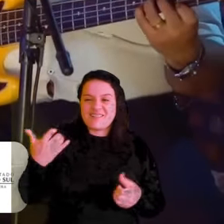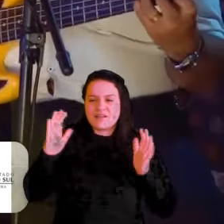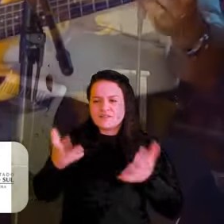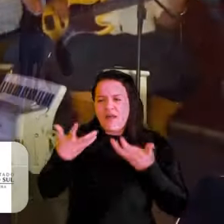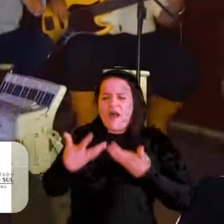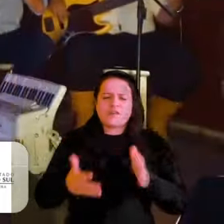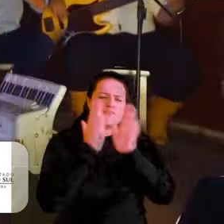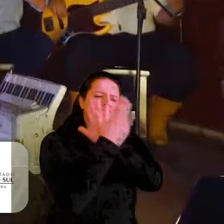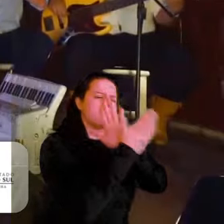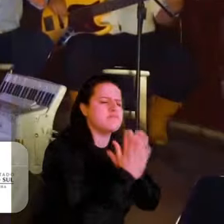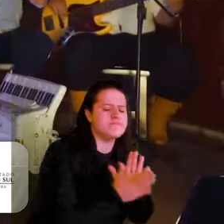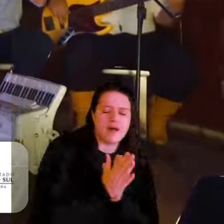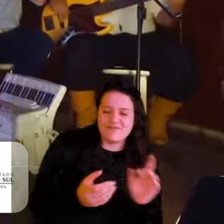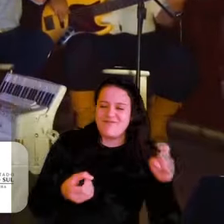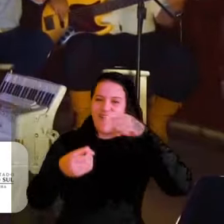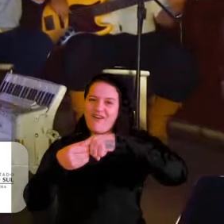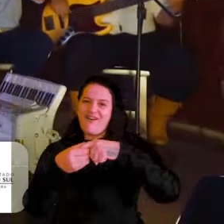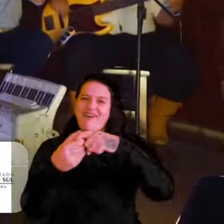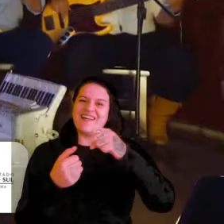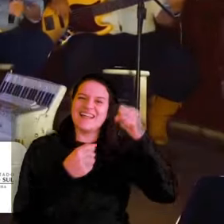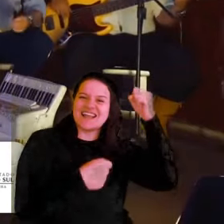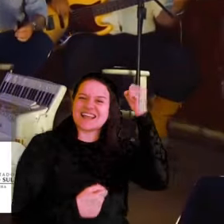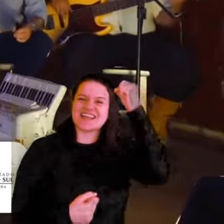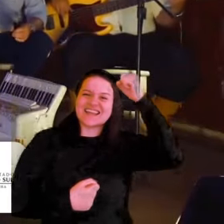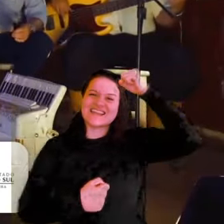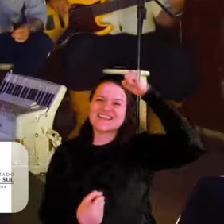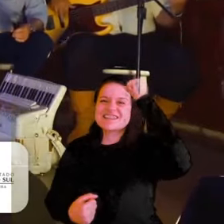pra quem cansou de andejar.